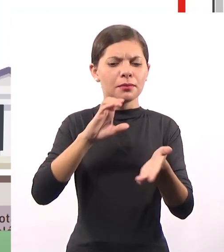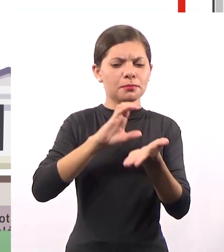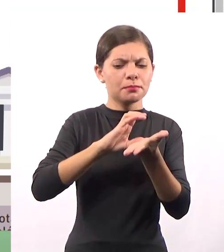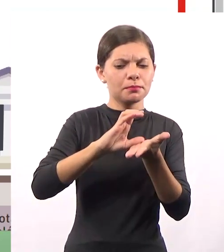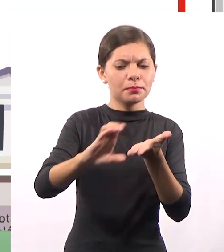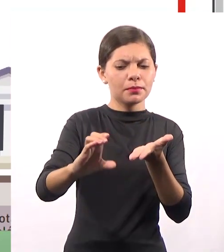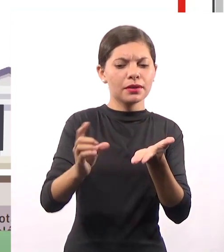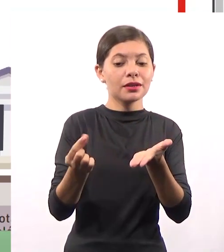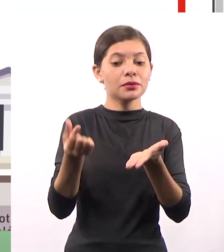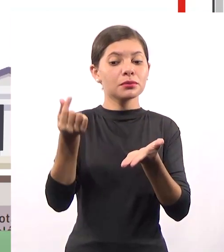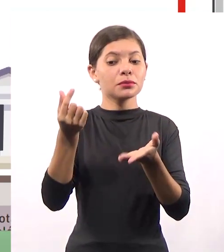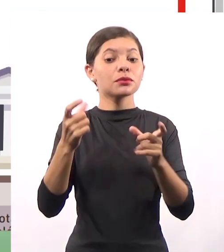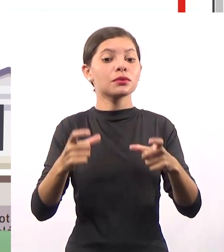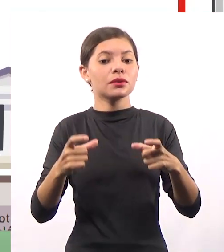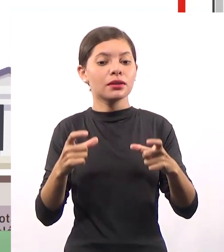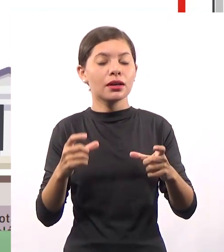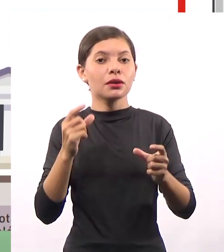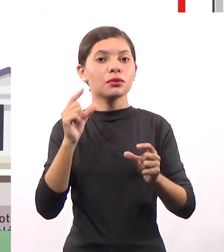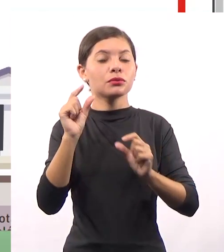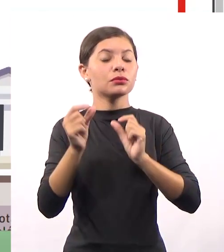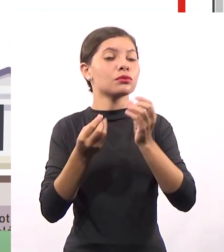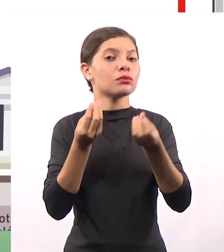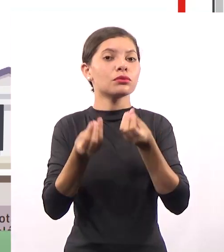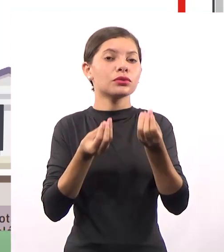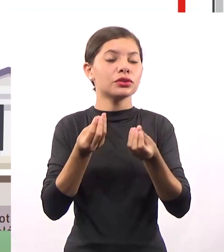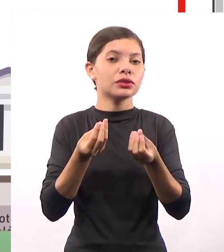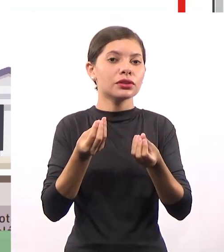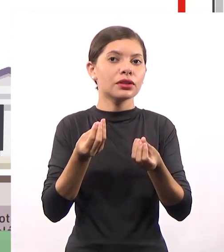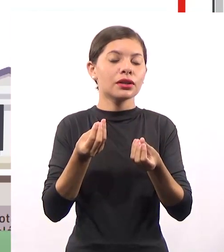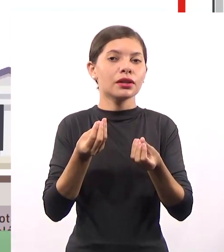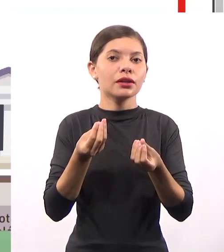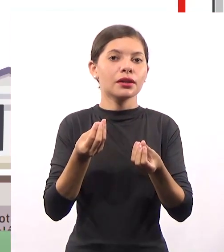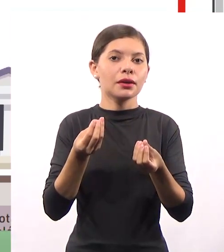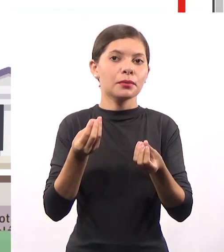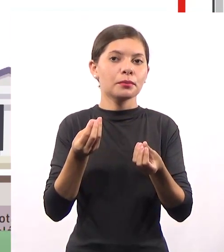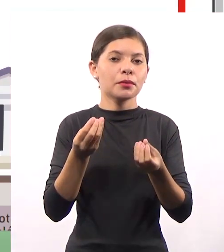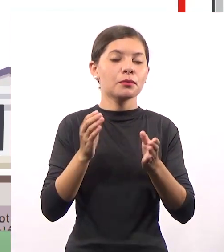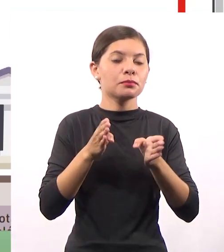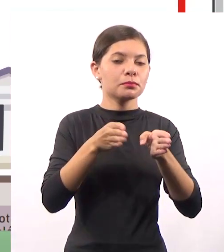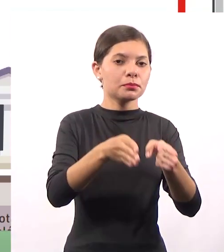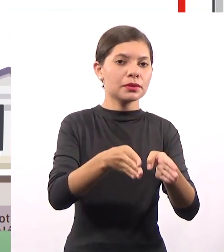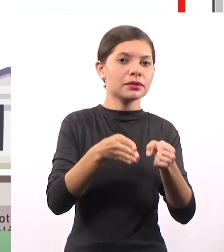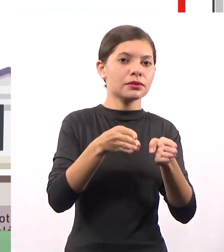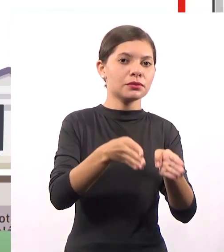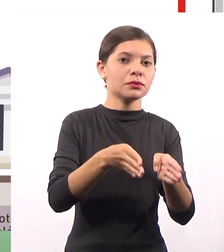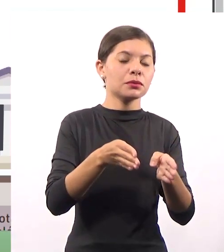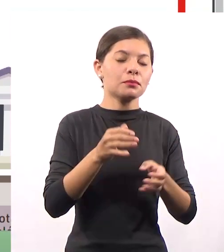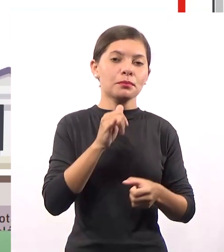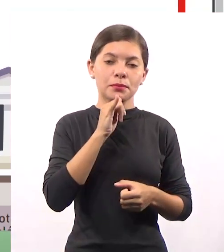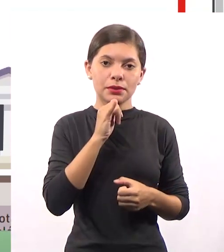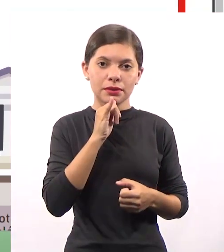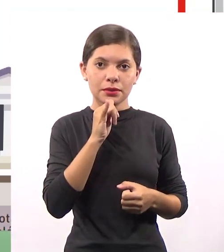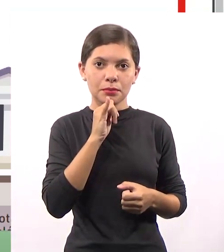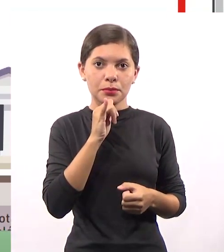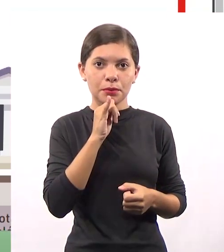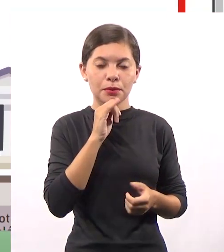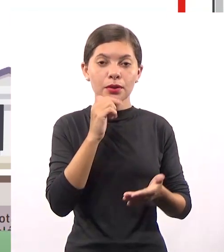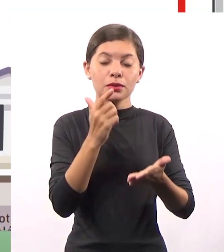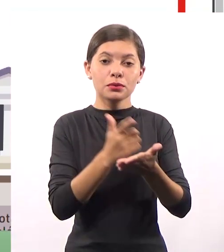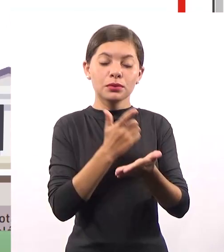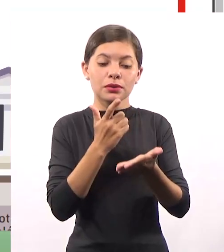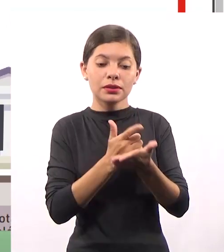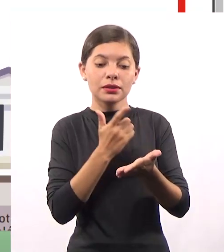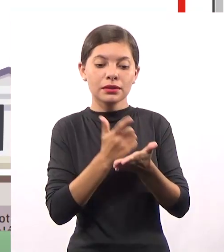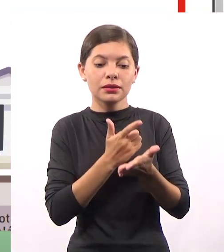e ele também vai destinar recursos para onde? Ele vai destinar recursos para os programas específicos, como